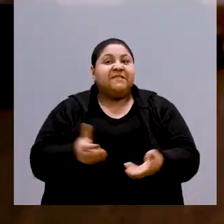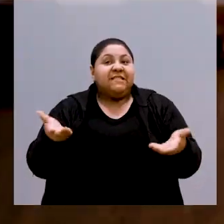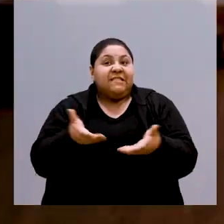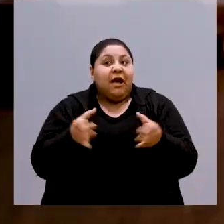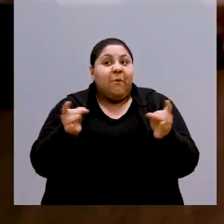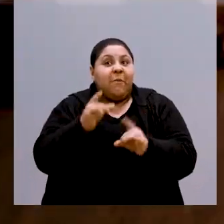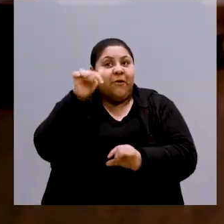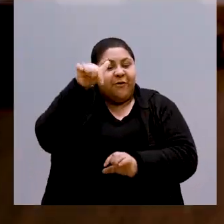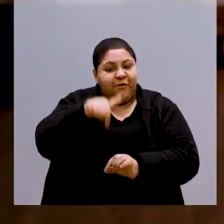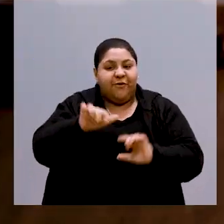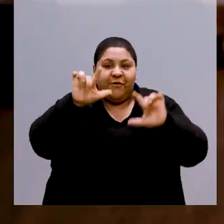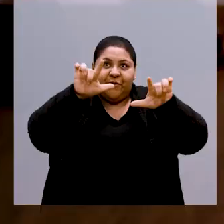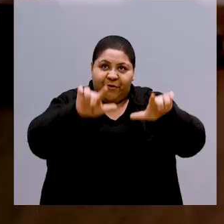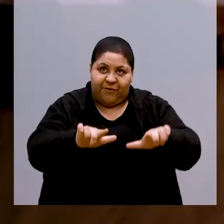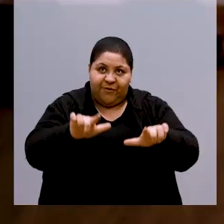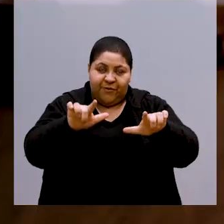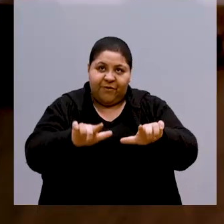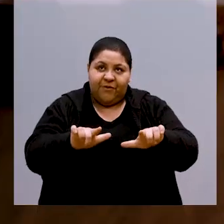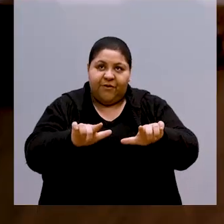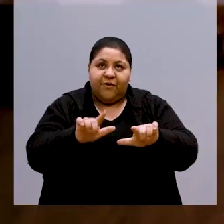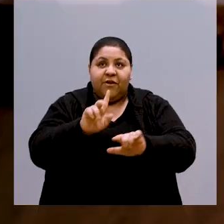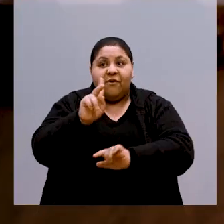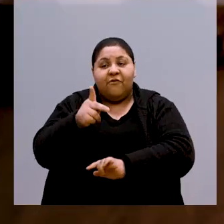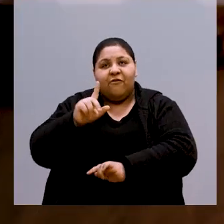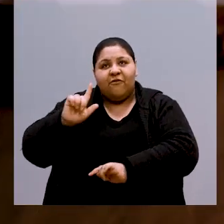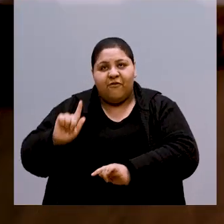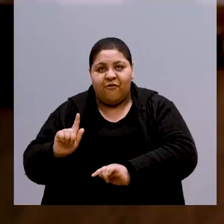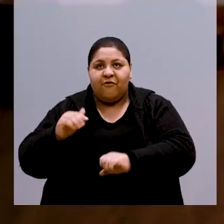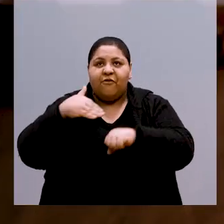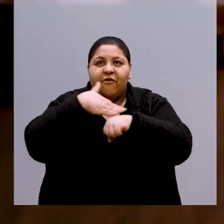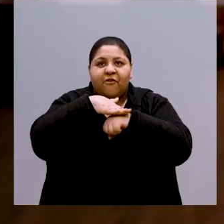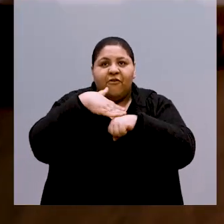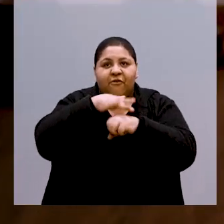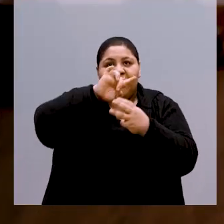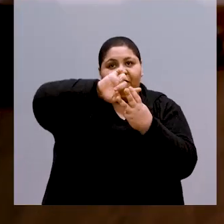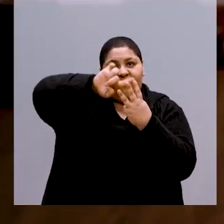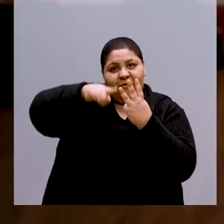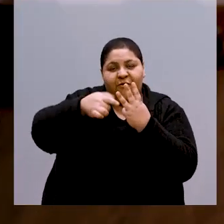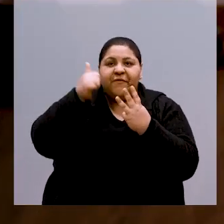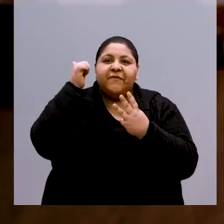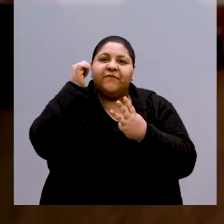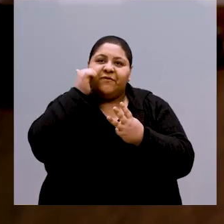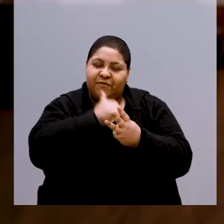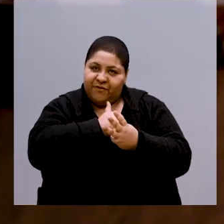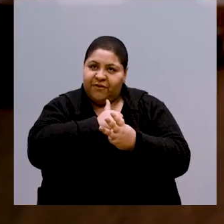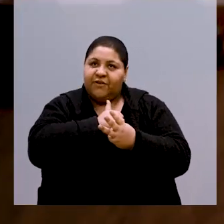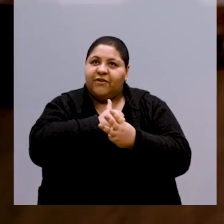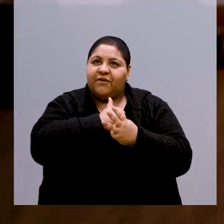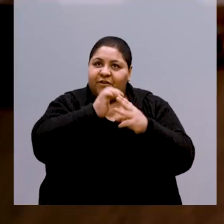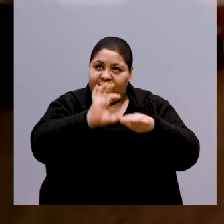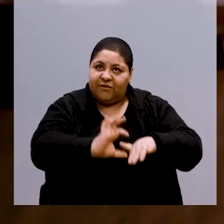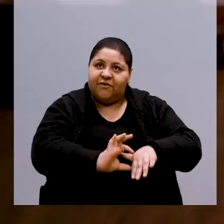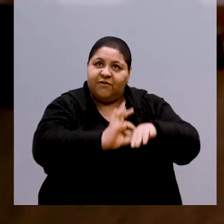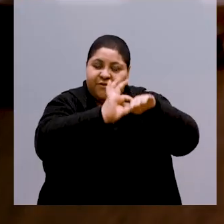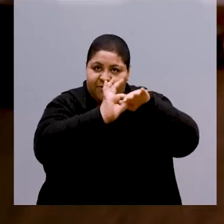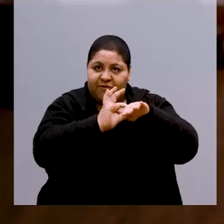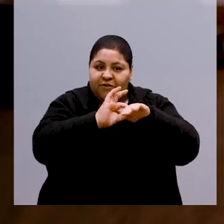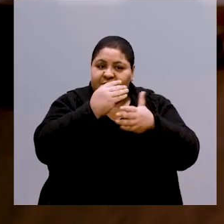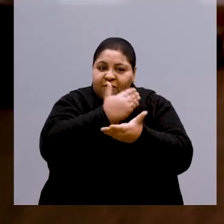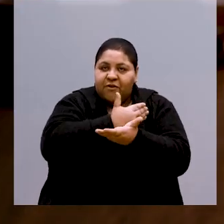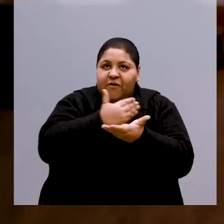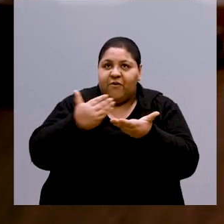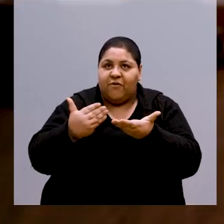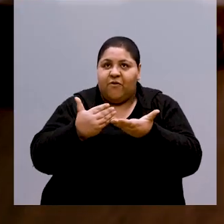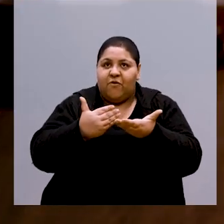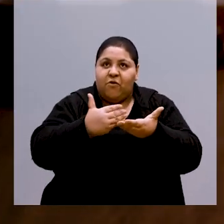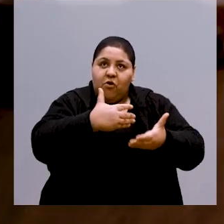Já posicionadas aqui no nosso estúdio externo, aqui no HG, vou conversar com 3 mulheres que estão à frente da iniciativa